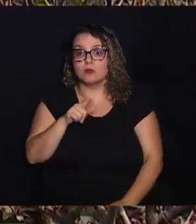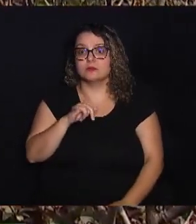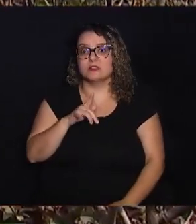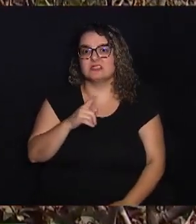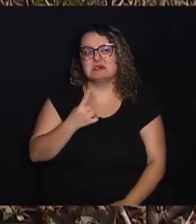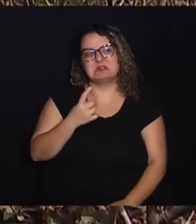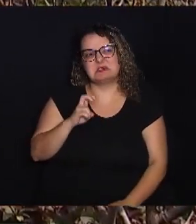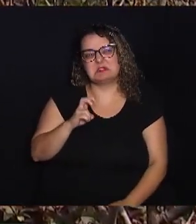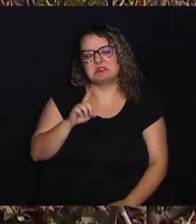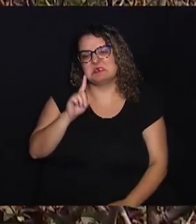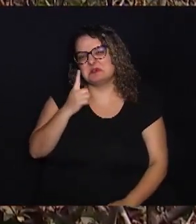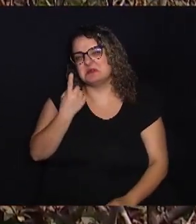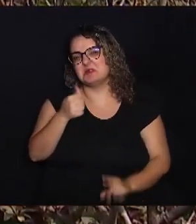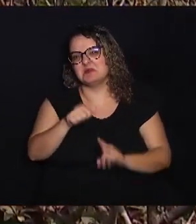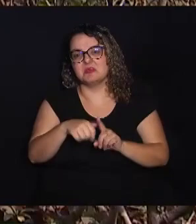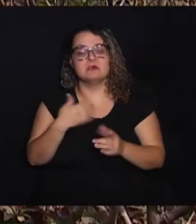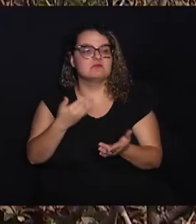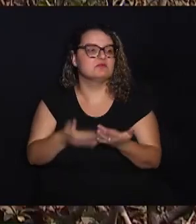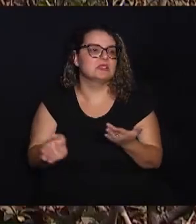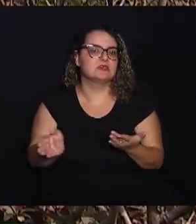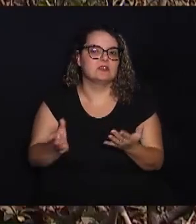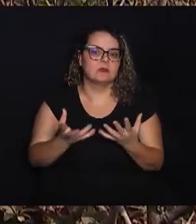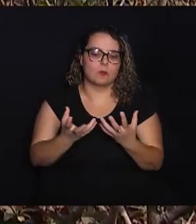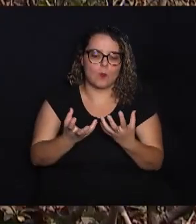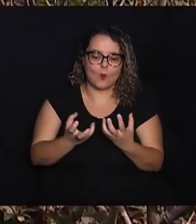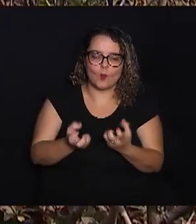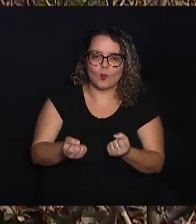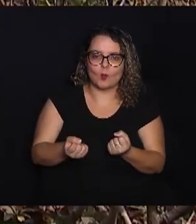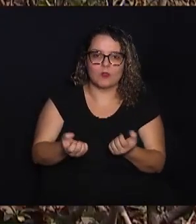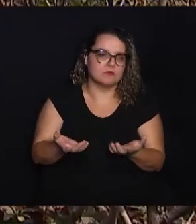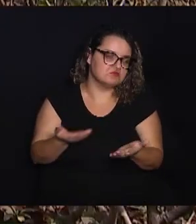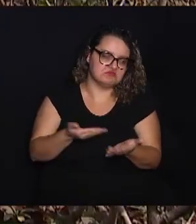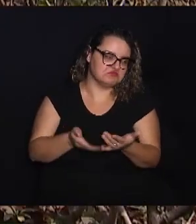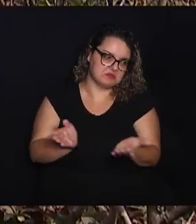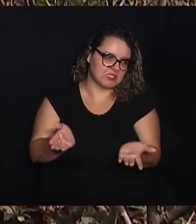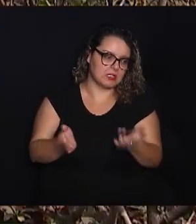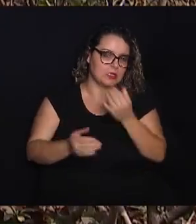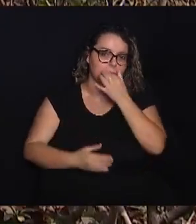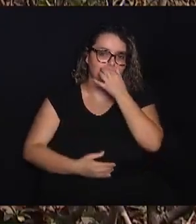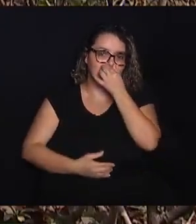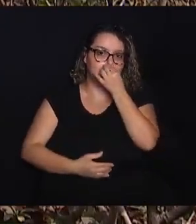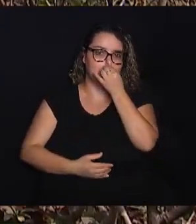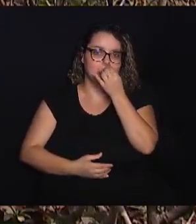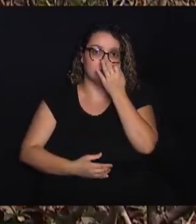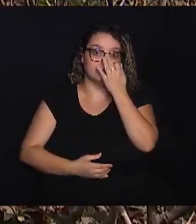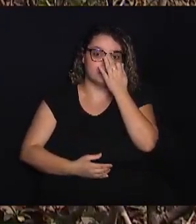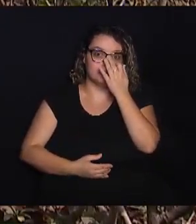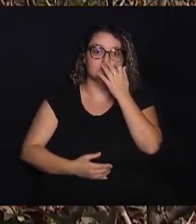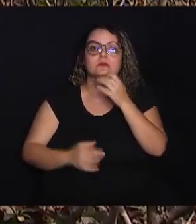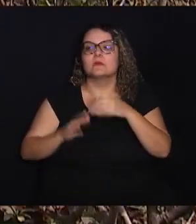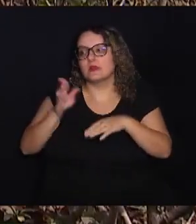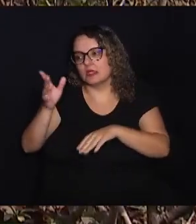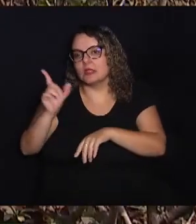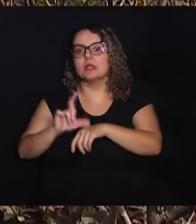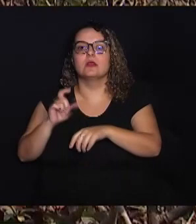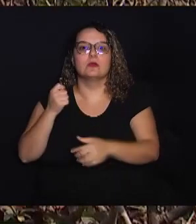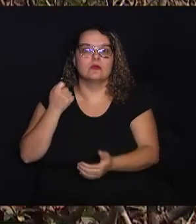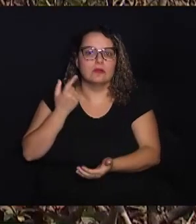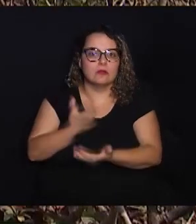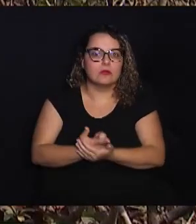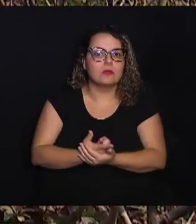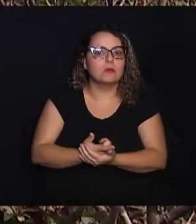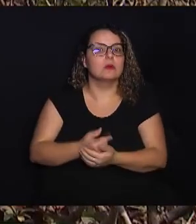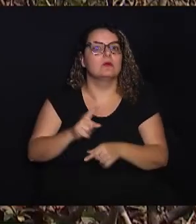15 dias, um mês, perdia eles, secavam, acabavam se perdendo, né? E eu ia lá na loja, comprava outra e ficava esse